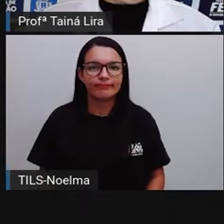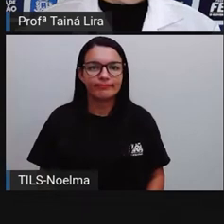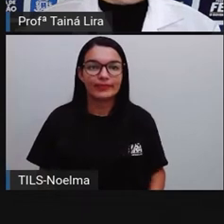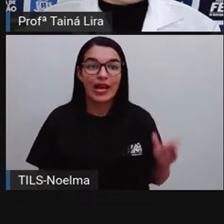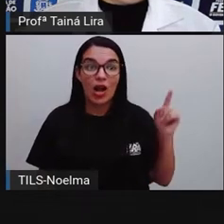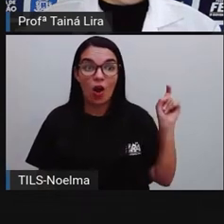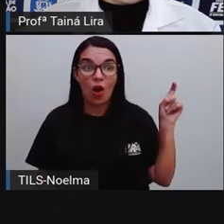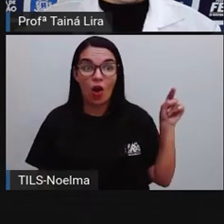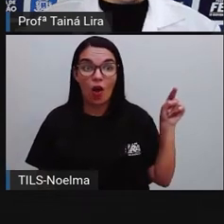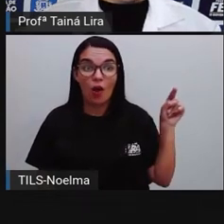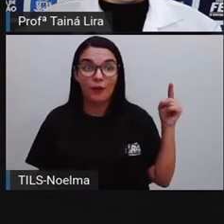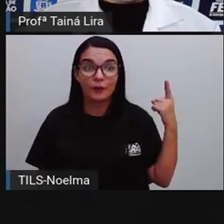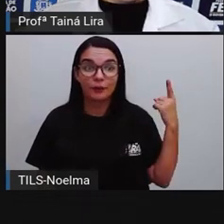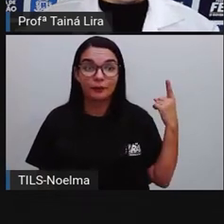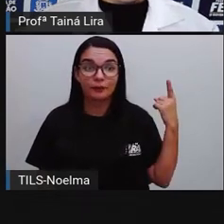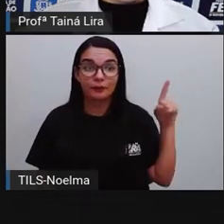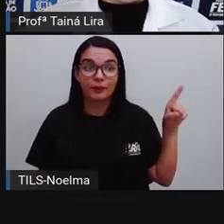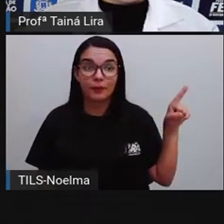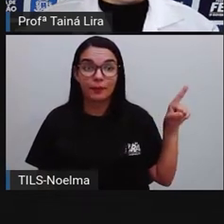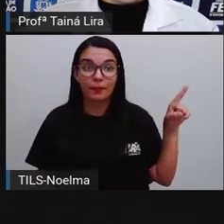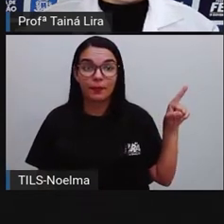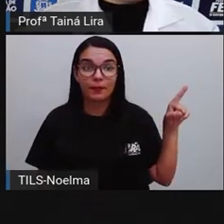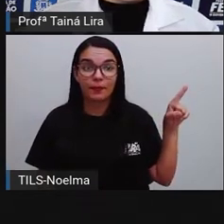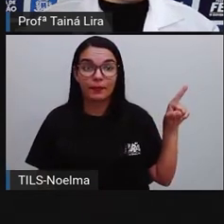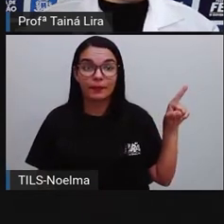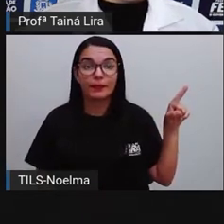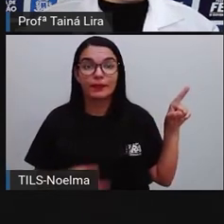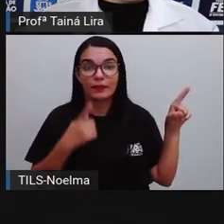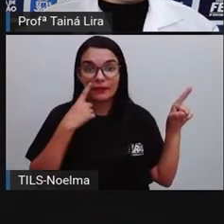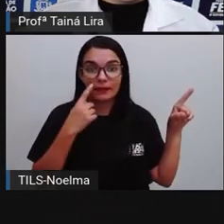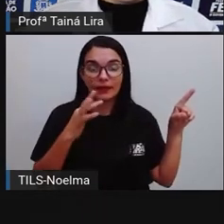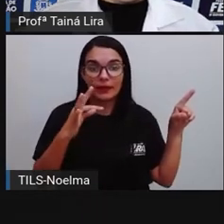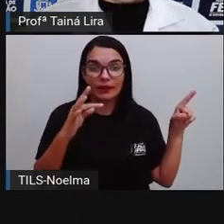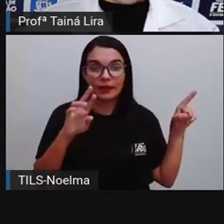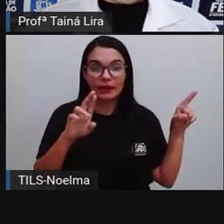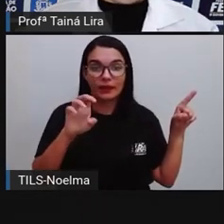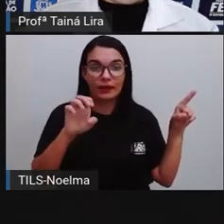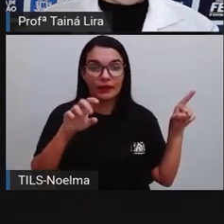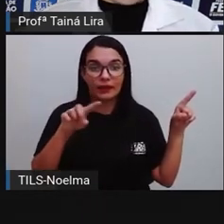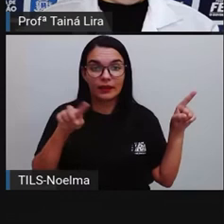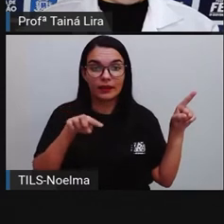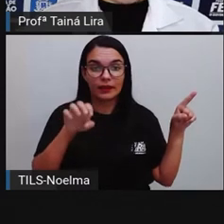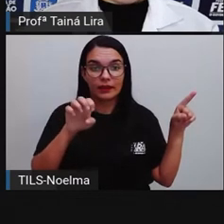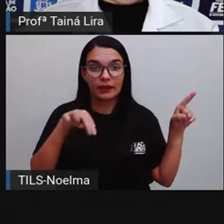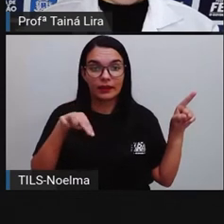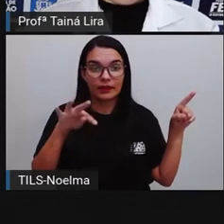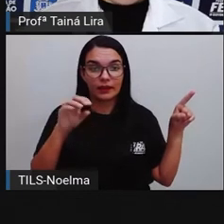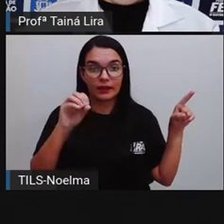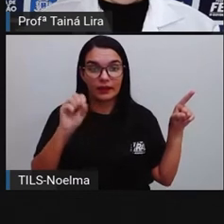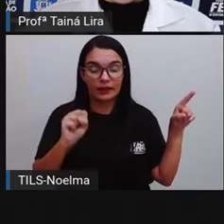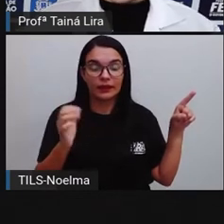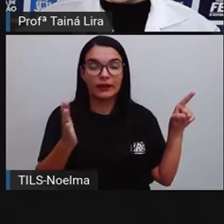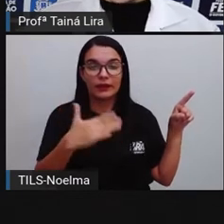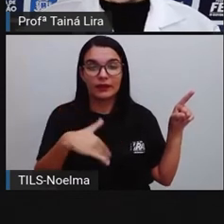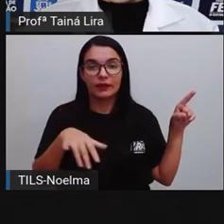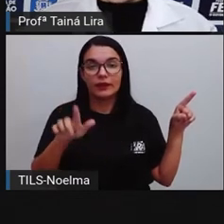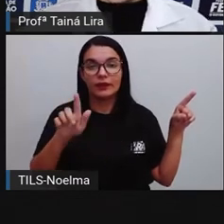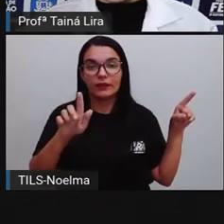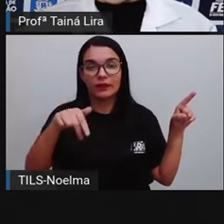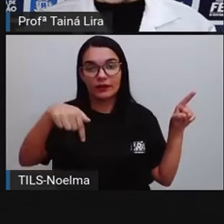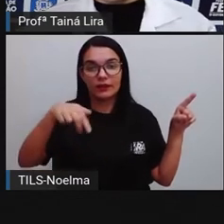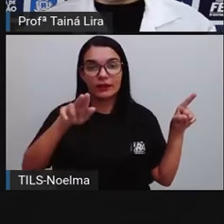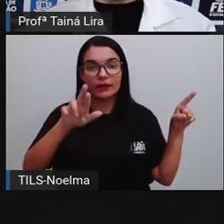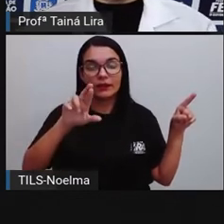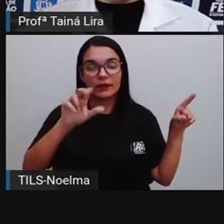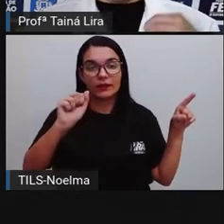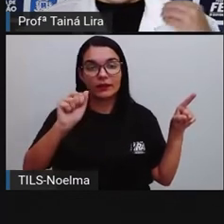e olha lá então a pronta você aqui ó 343 antes da